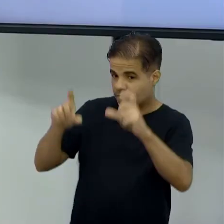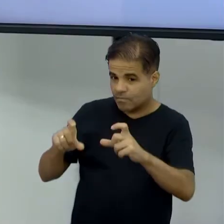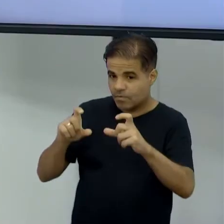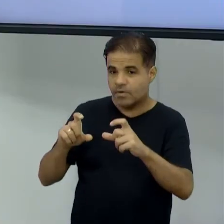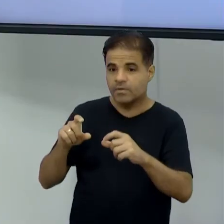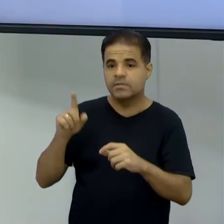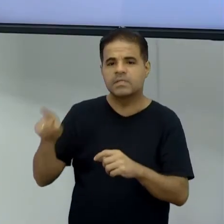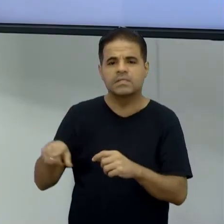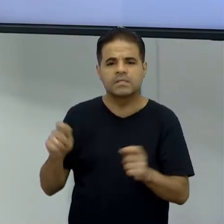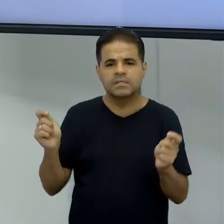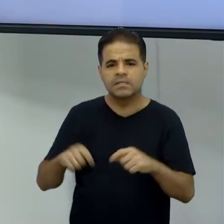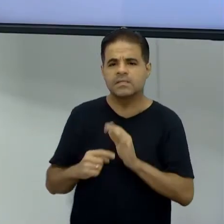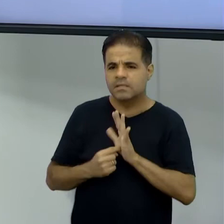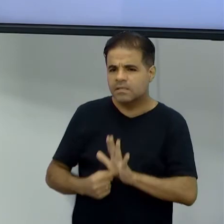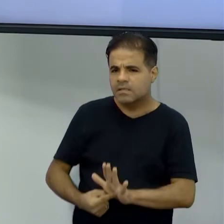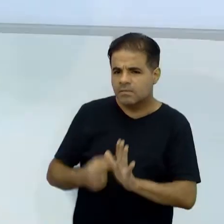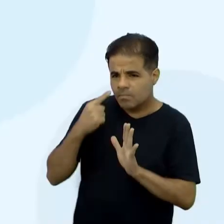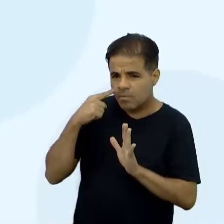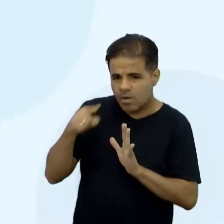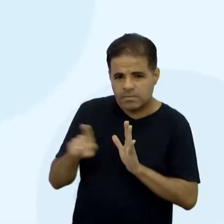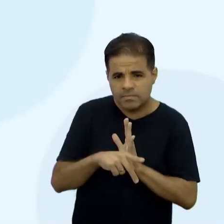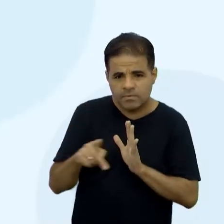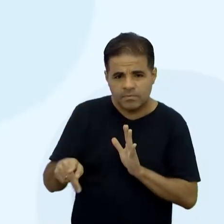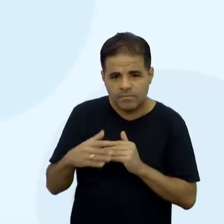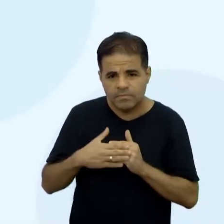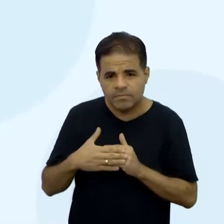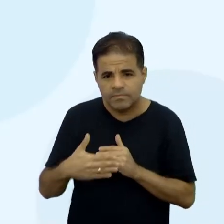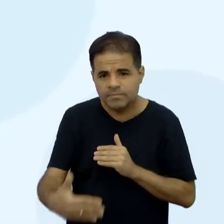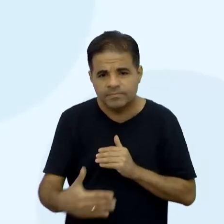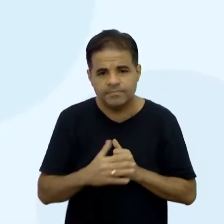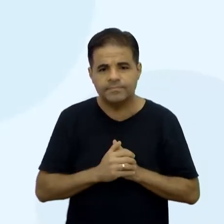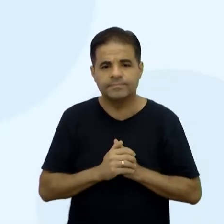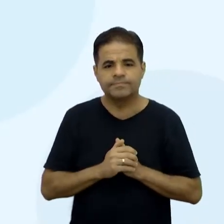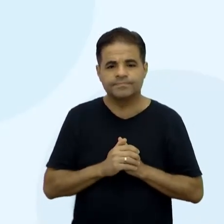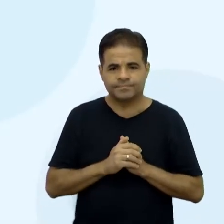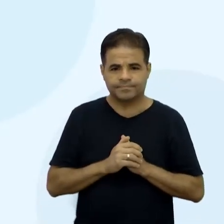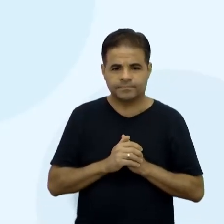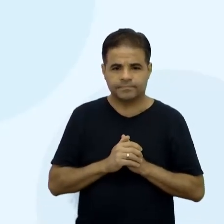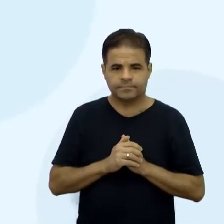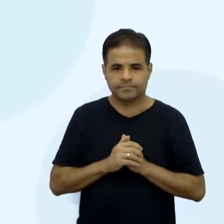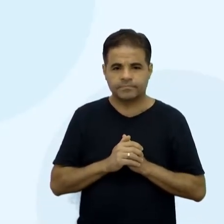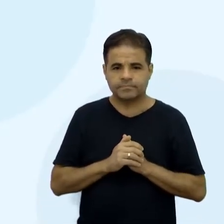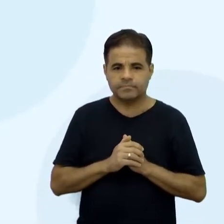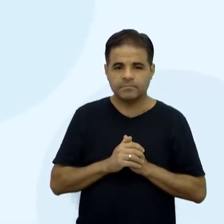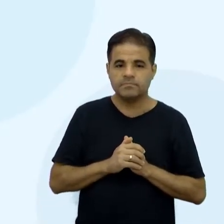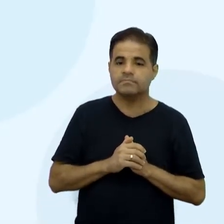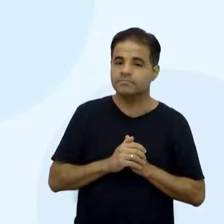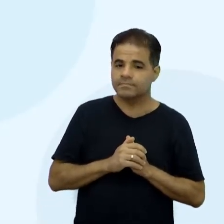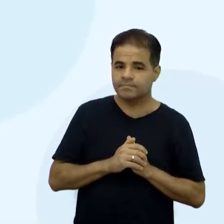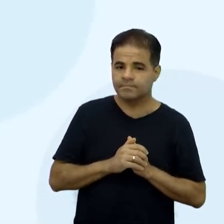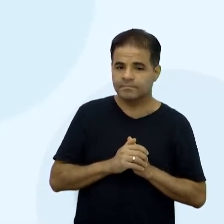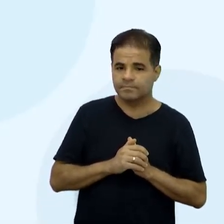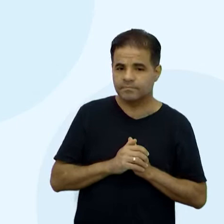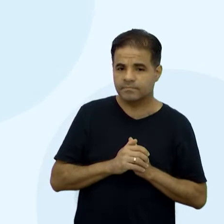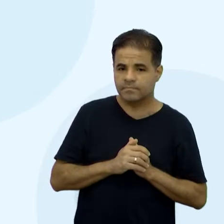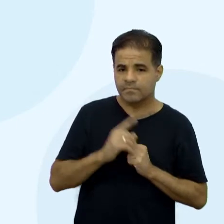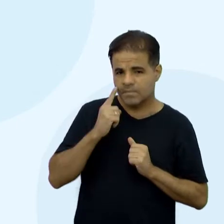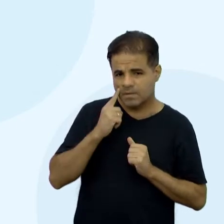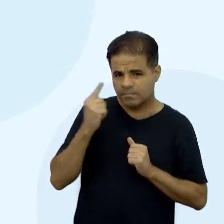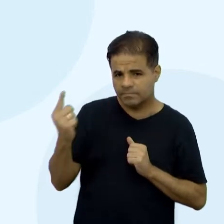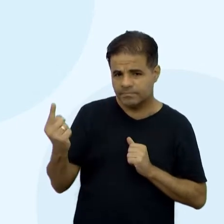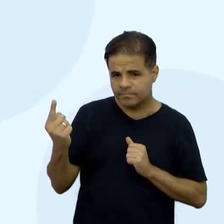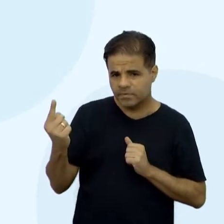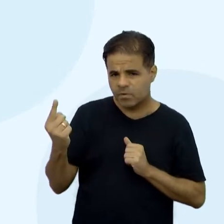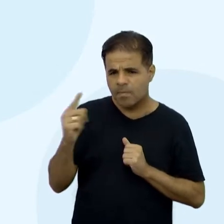aí, Osmar. Será que você aparece nessa imagem, Osmar? Vamos ver aí. Cadê? E olha, é você no cantinho? Deixa eu dar uma